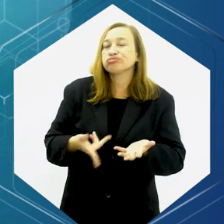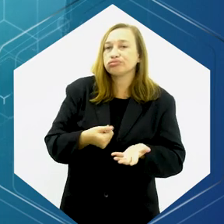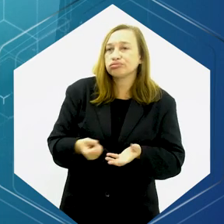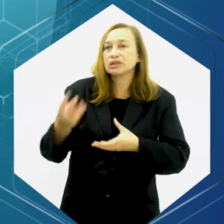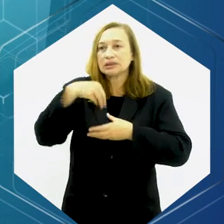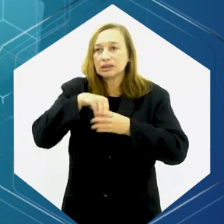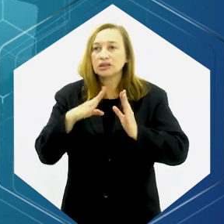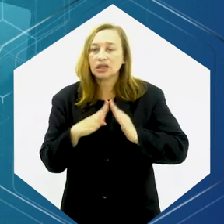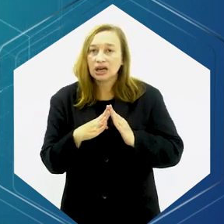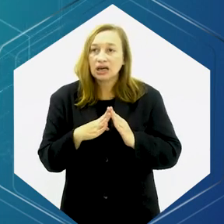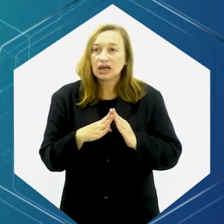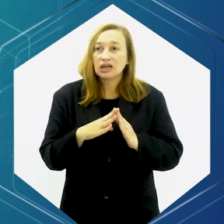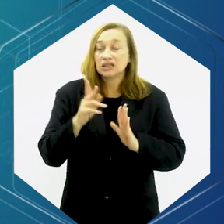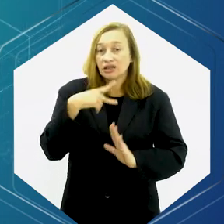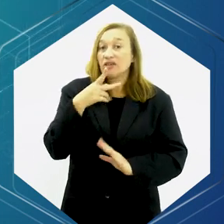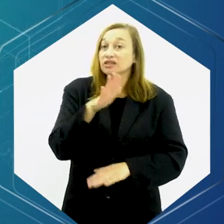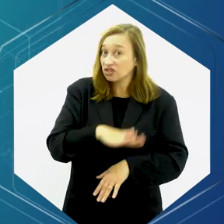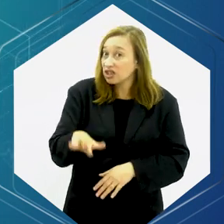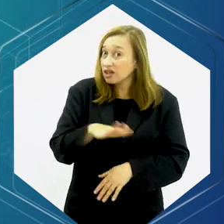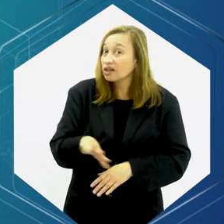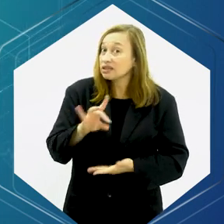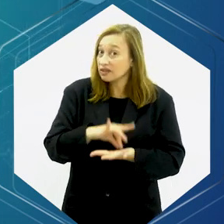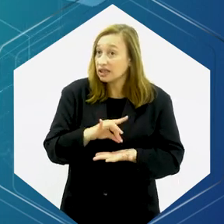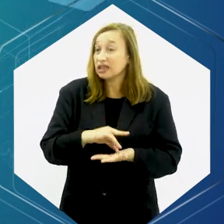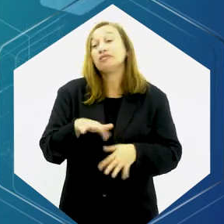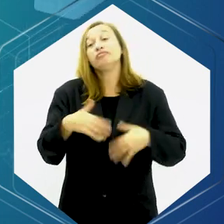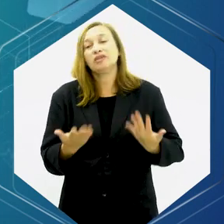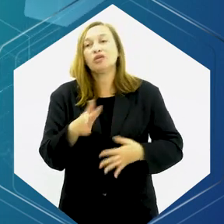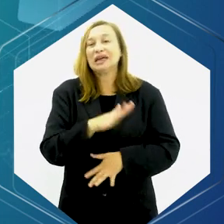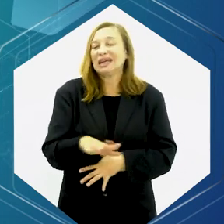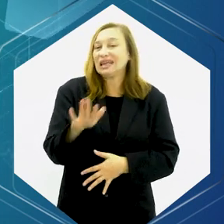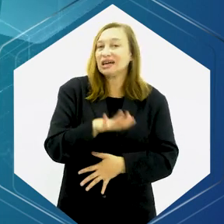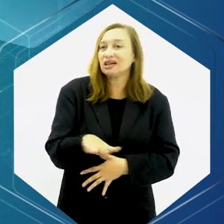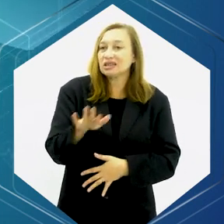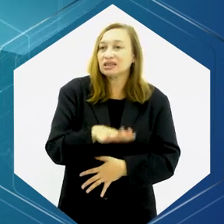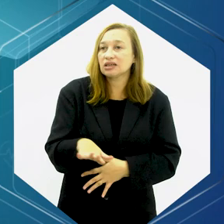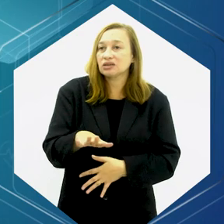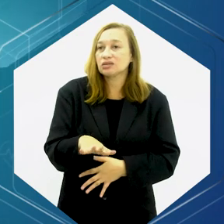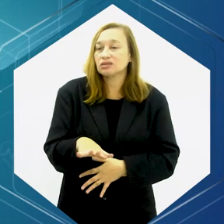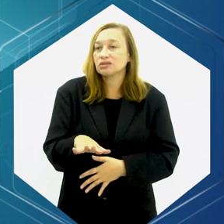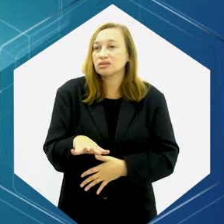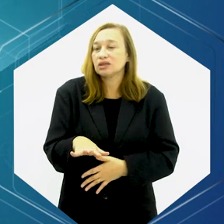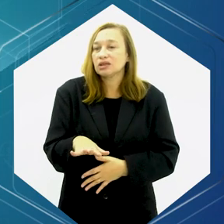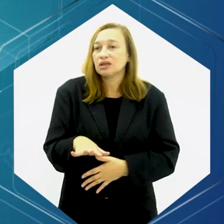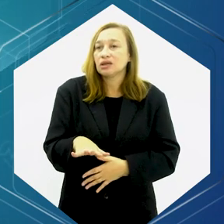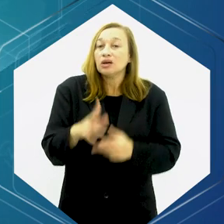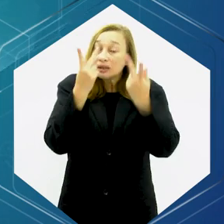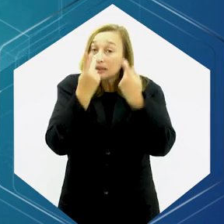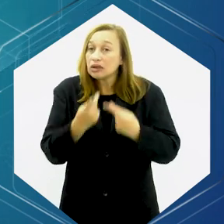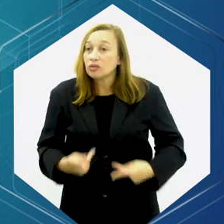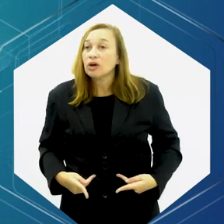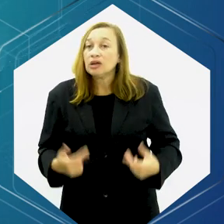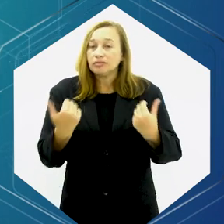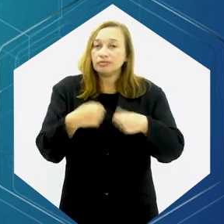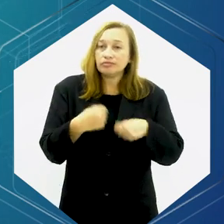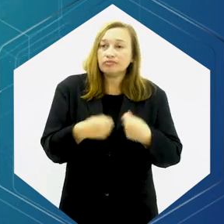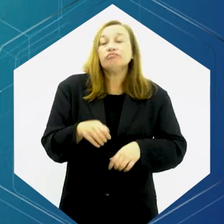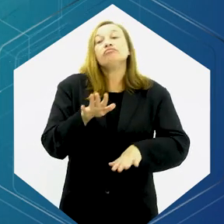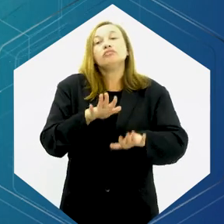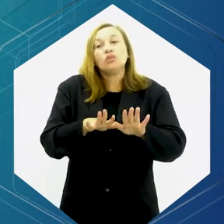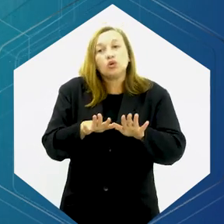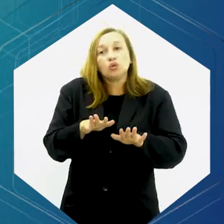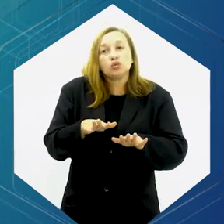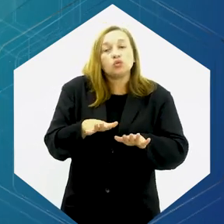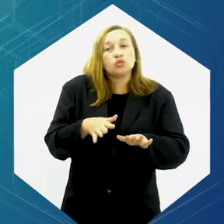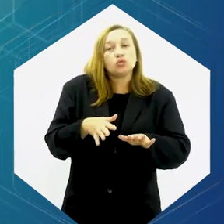alimentos de qualidade dentro de casa Afinal a gente tá falando de crianças né e crianças são pessoas são indivíduos